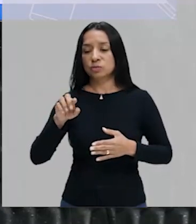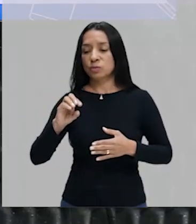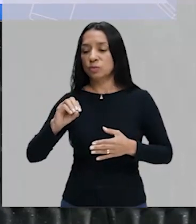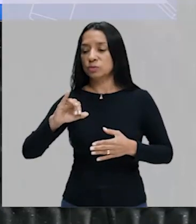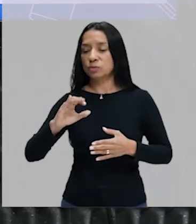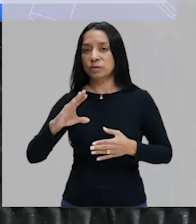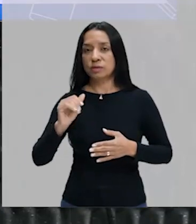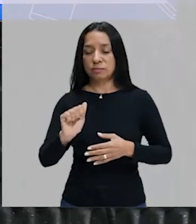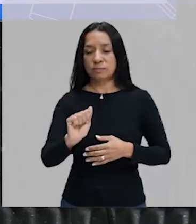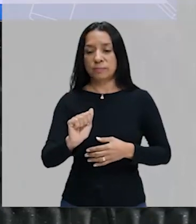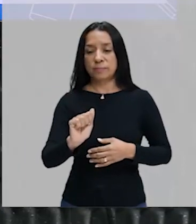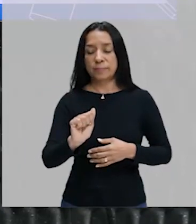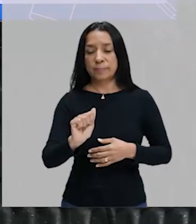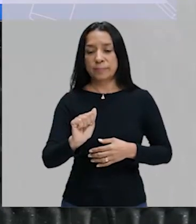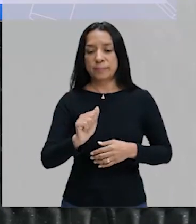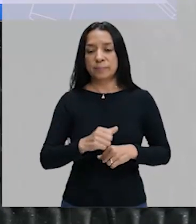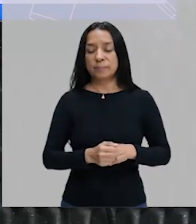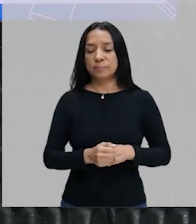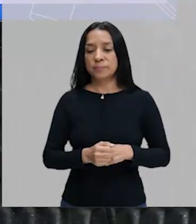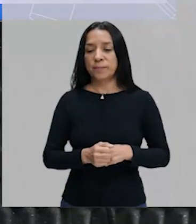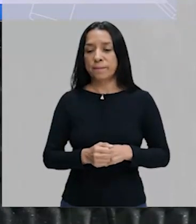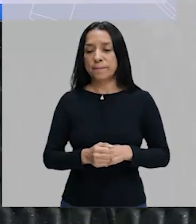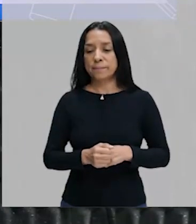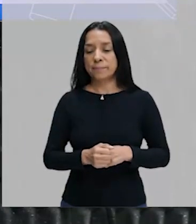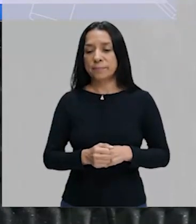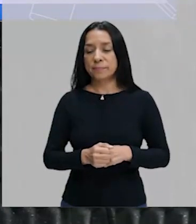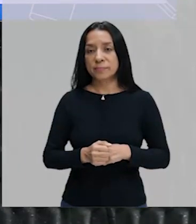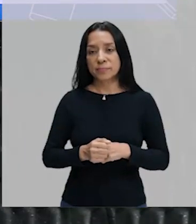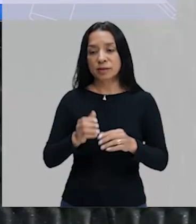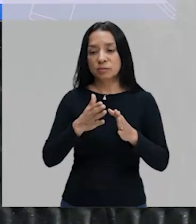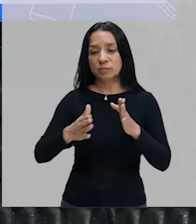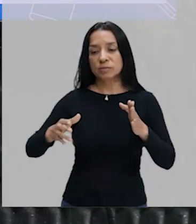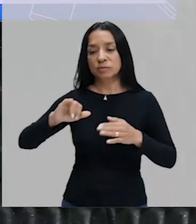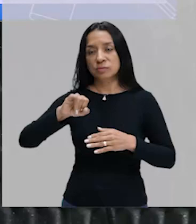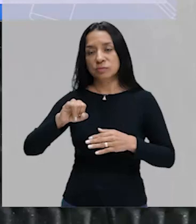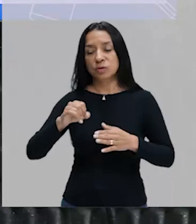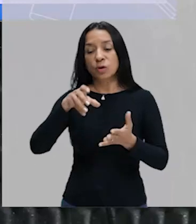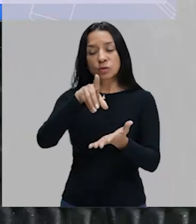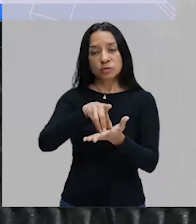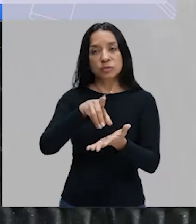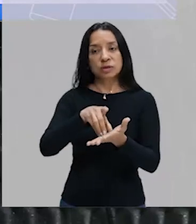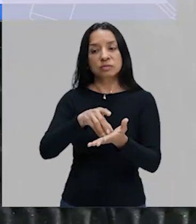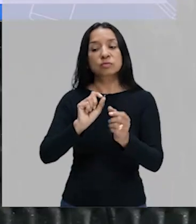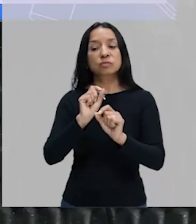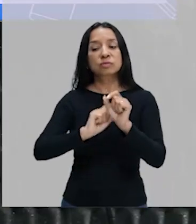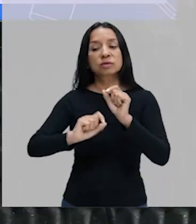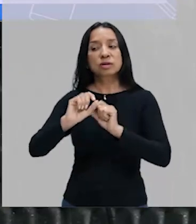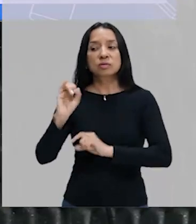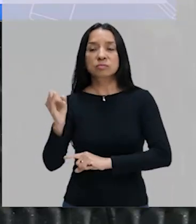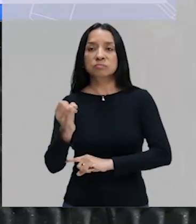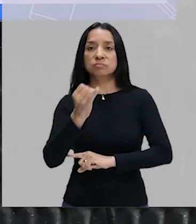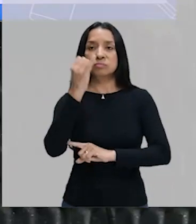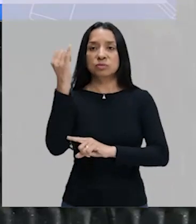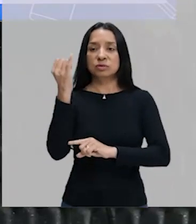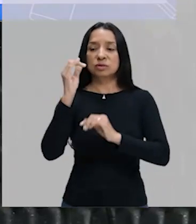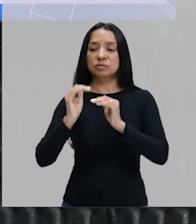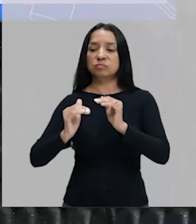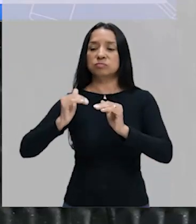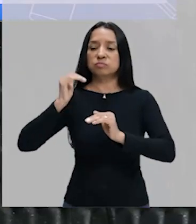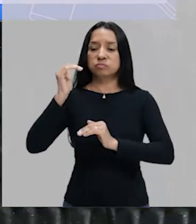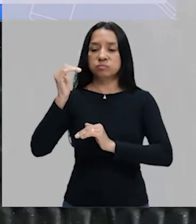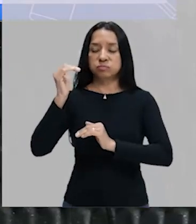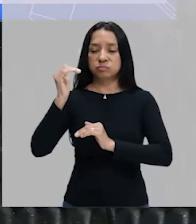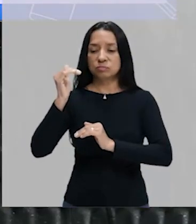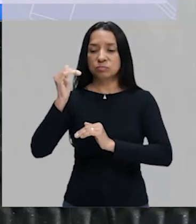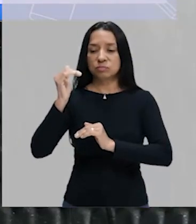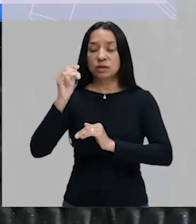no período Jurássico foi o seu apogeu. Só que depois veio o período Cretáceo, onde acontece a extinção